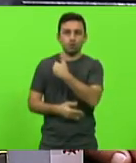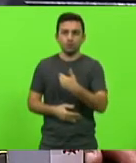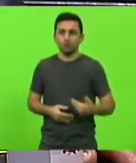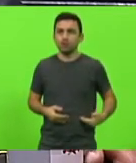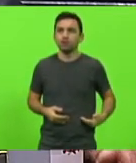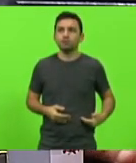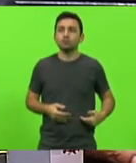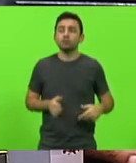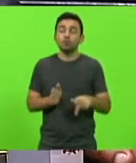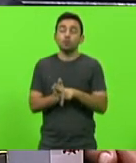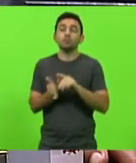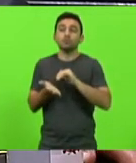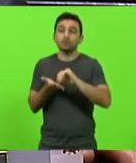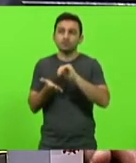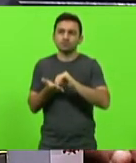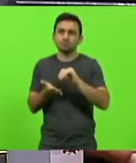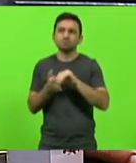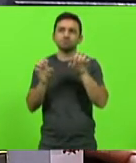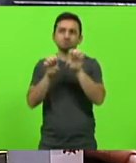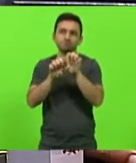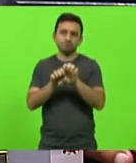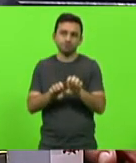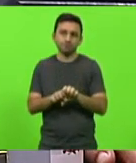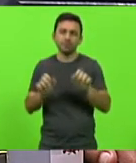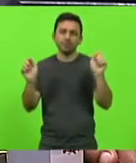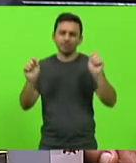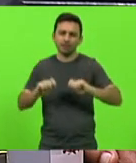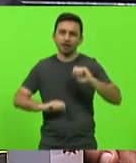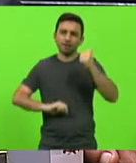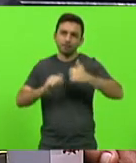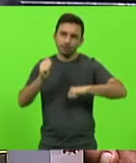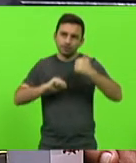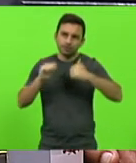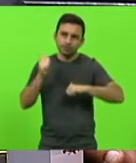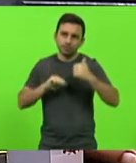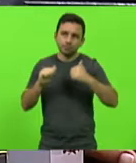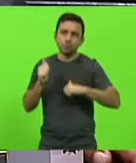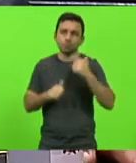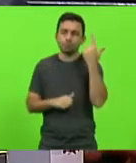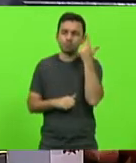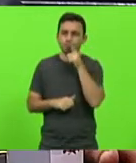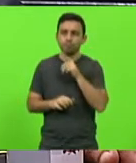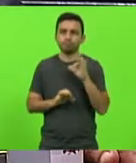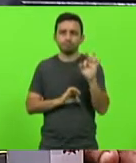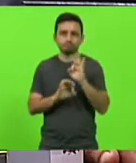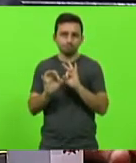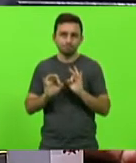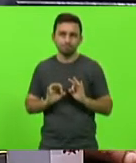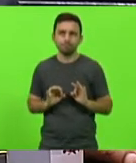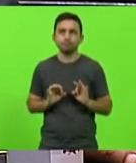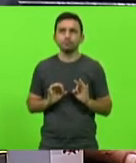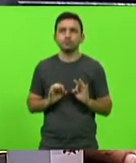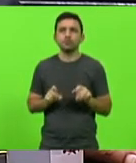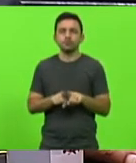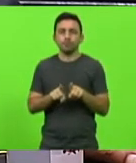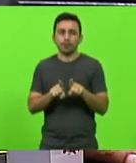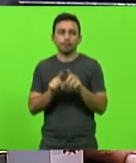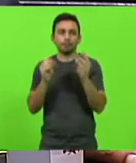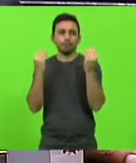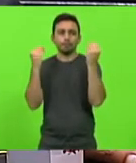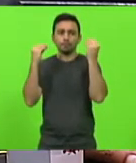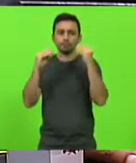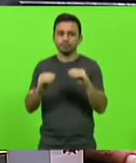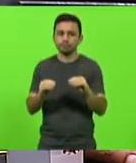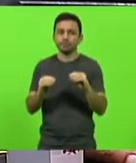Secretaria da Infraestrutura, fazer a avaliação e tomar as providências e também implantar